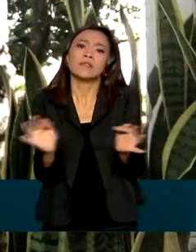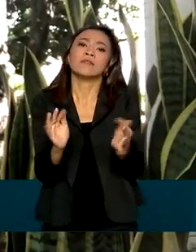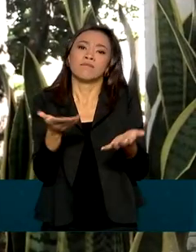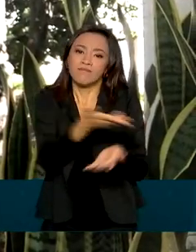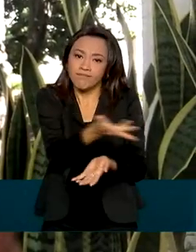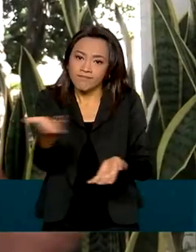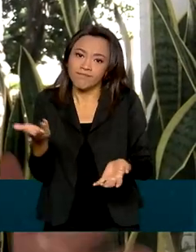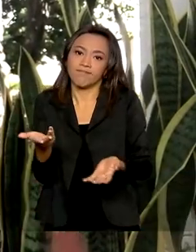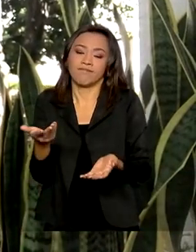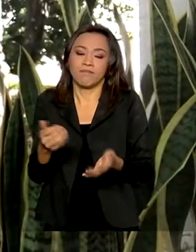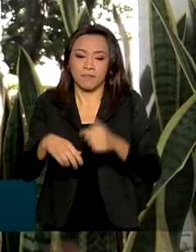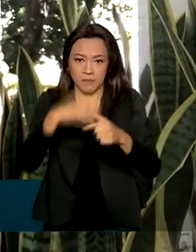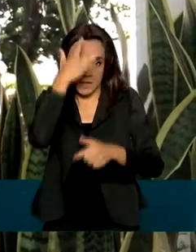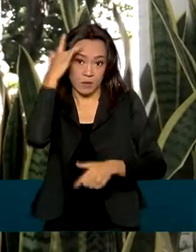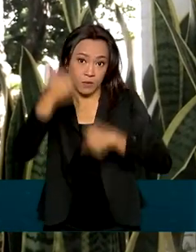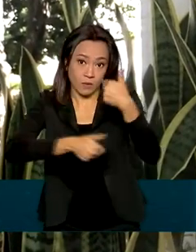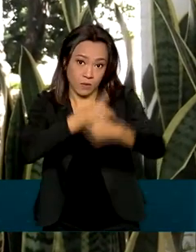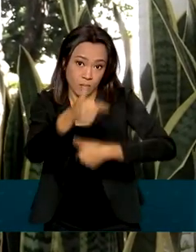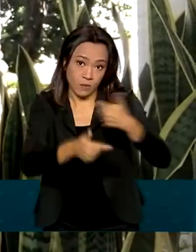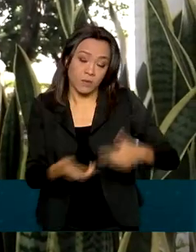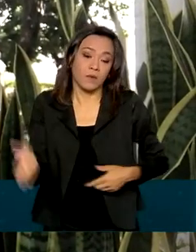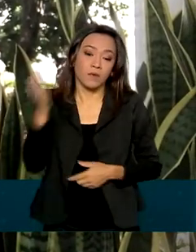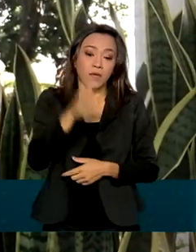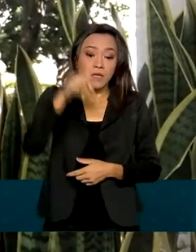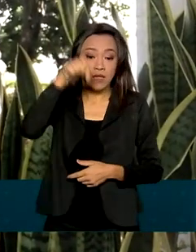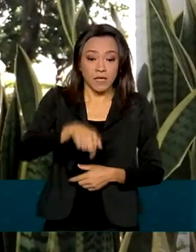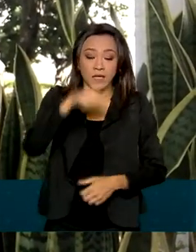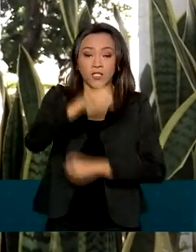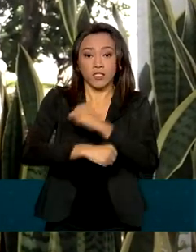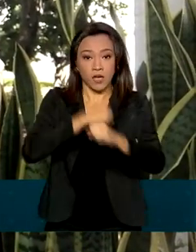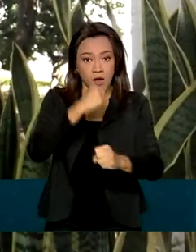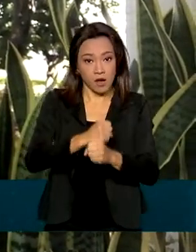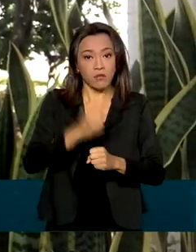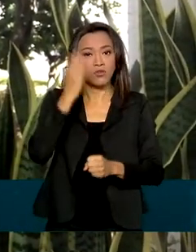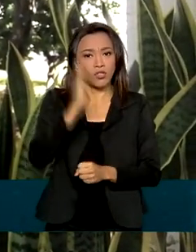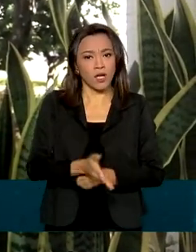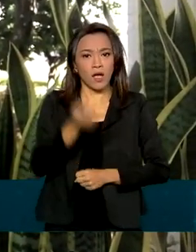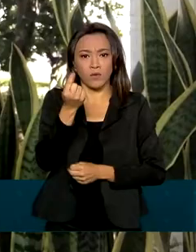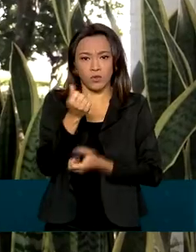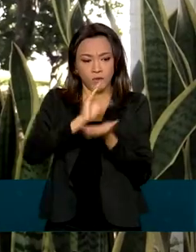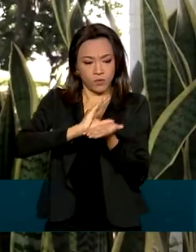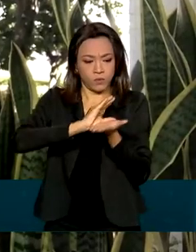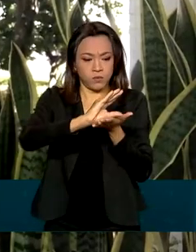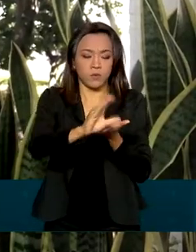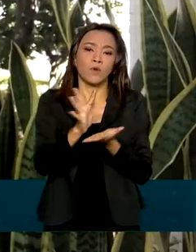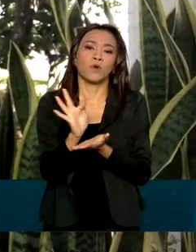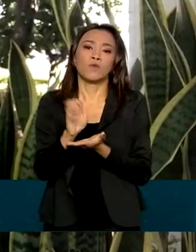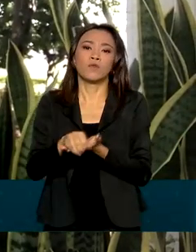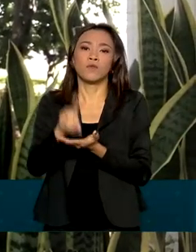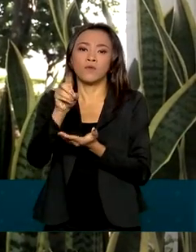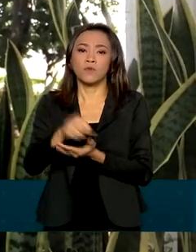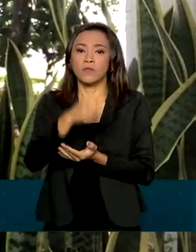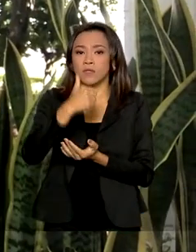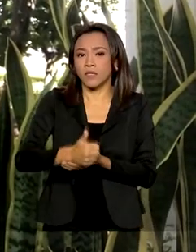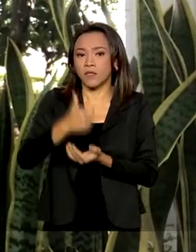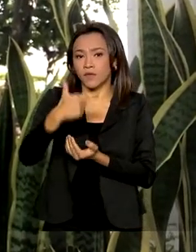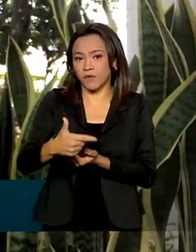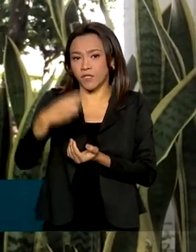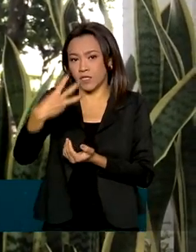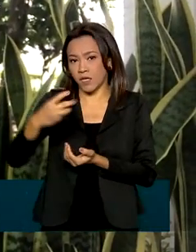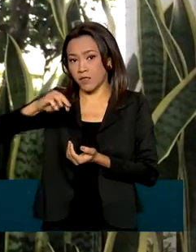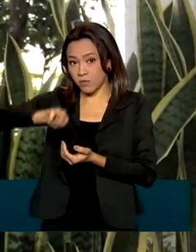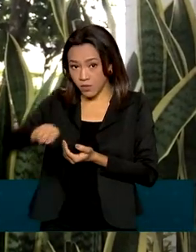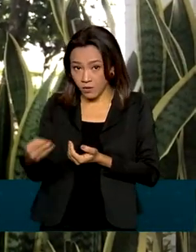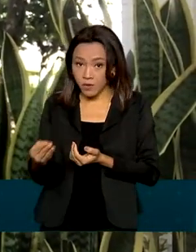Apenas nos três primeiros meses deste ano, foram repassados pelo Fundo do Centro-Oeste 123 milhões de reais